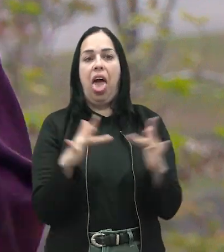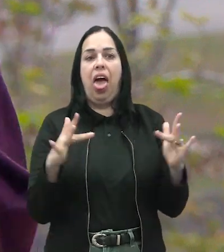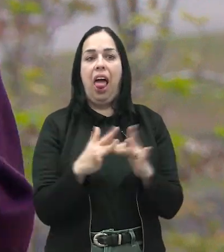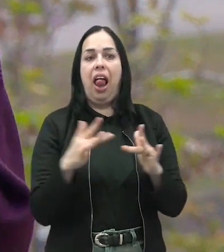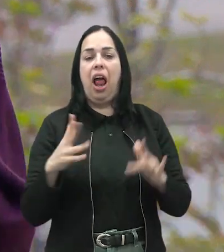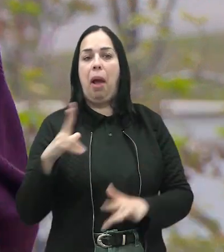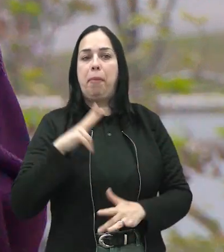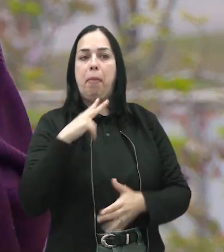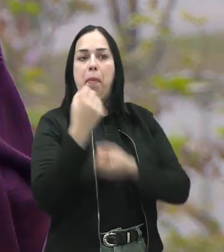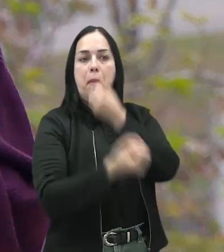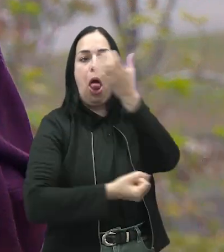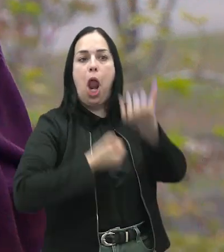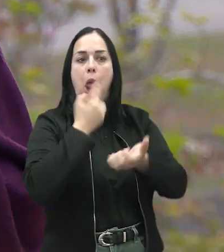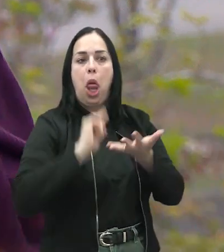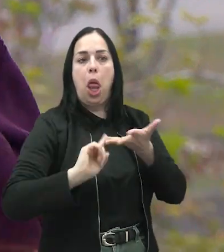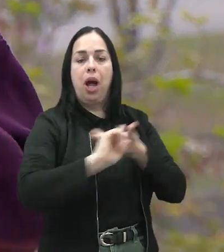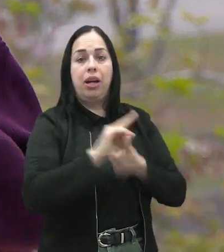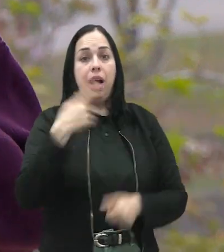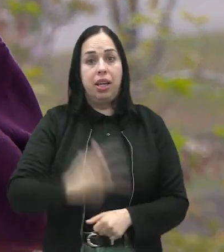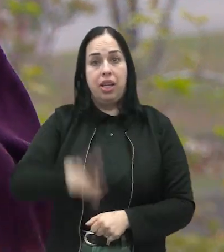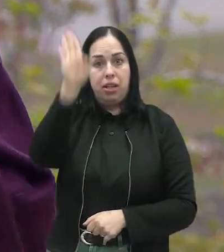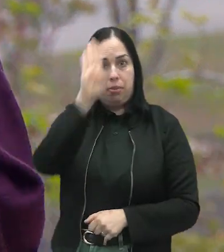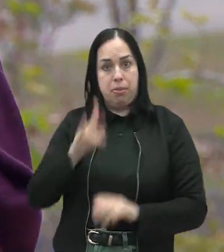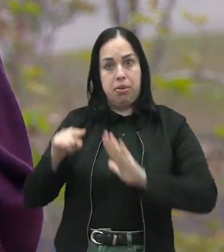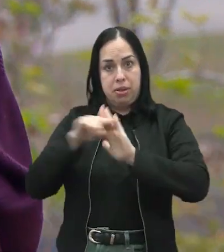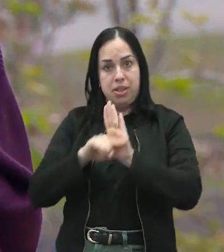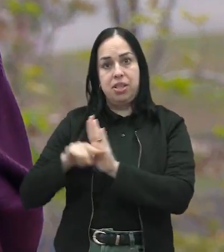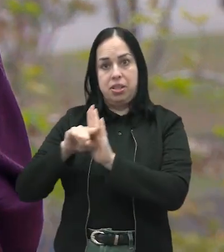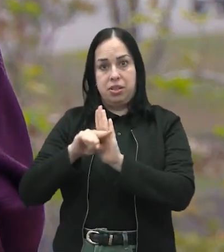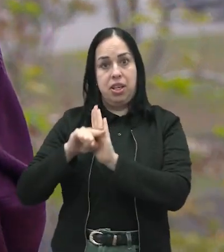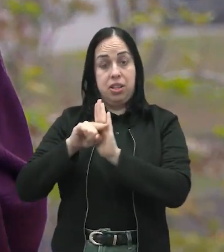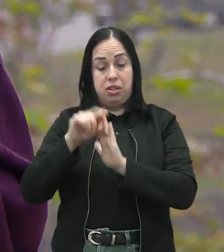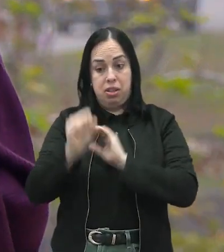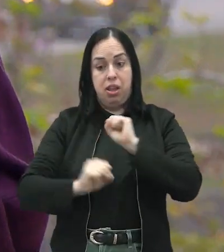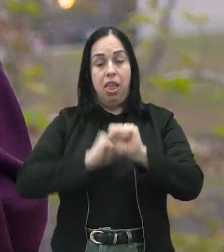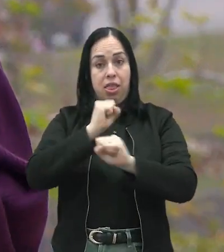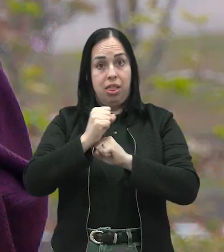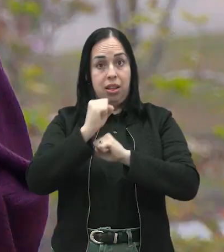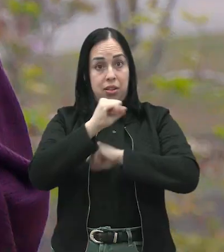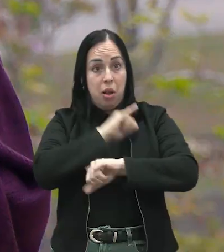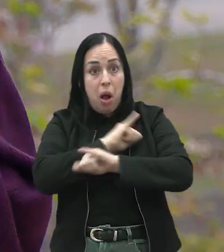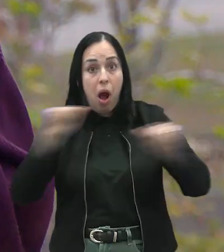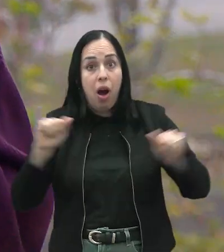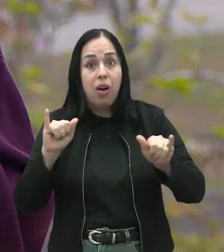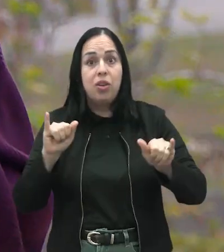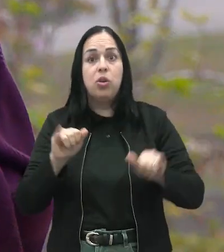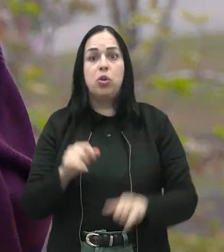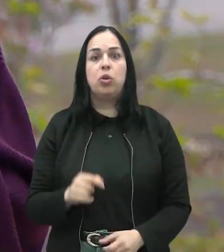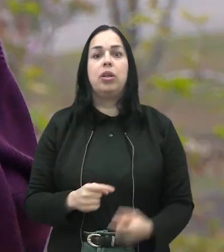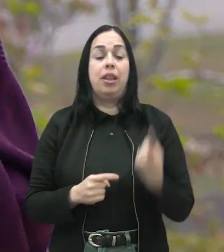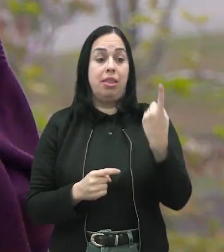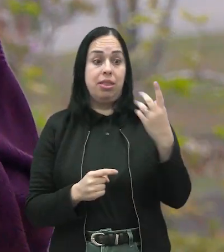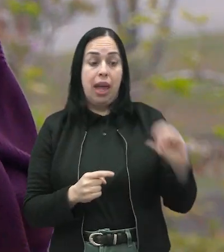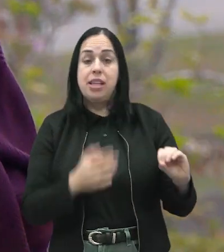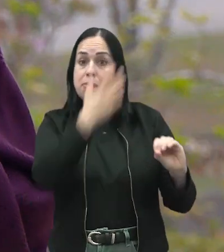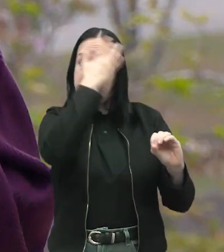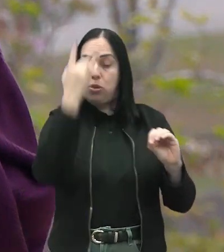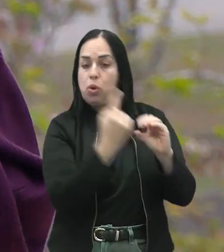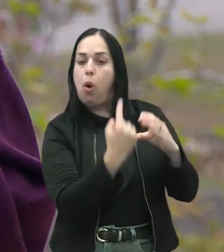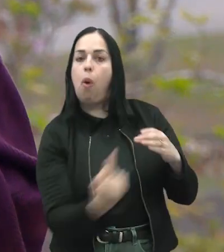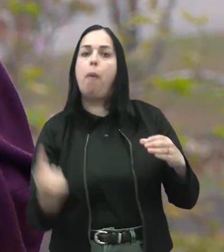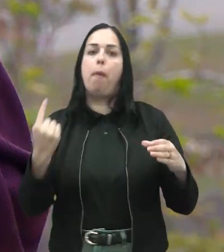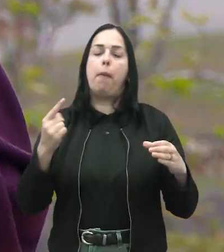intimidades com as plataformas de IA. No Brasil, segundo uma pesquisa divulgada este ano pelo UOL, 1 em cada 10